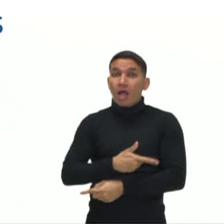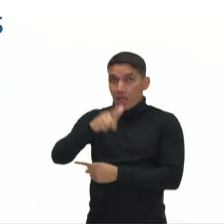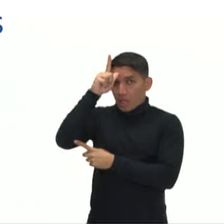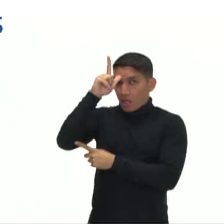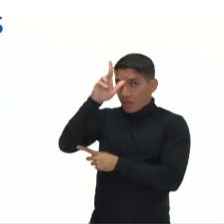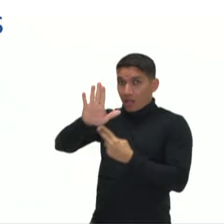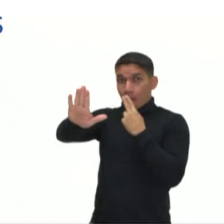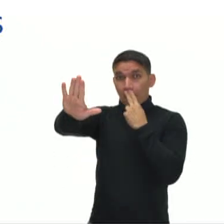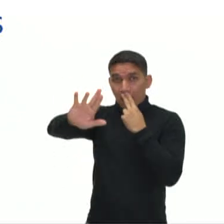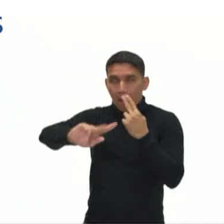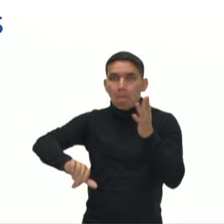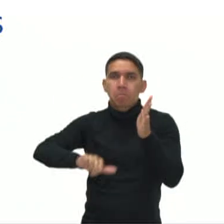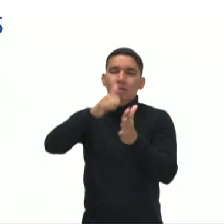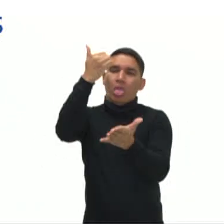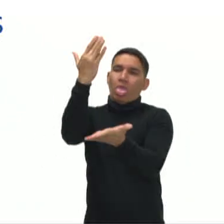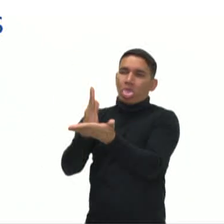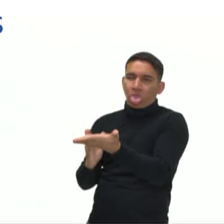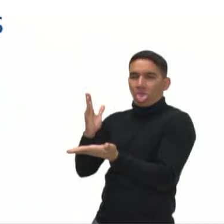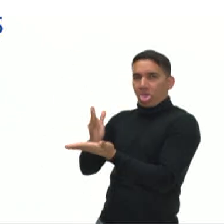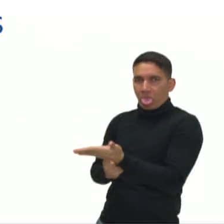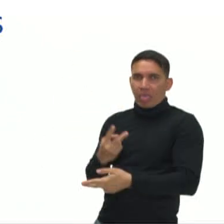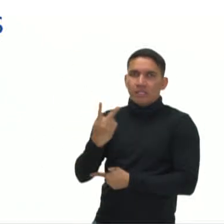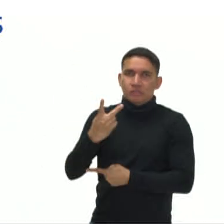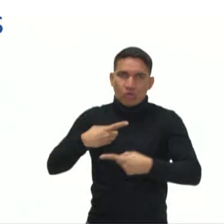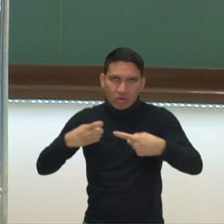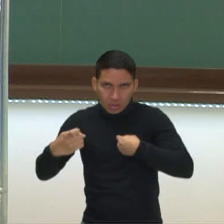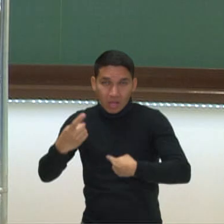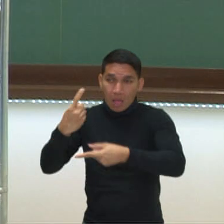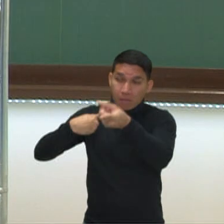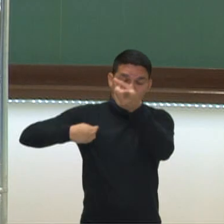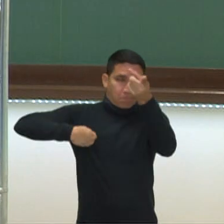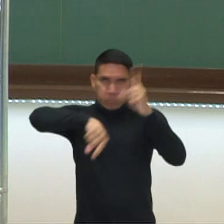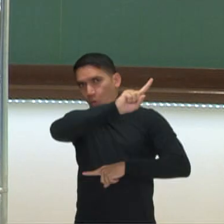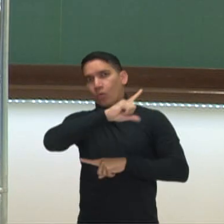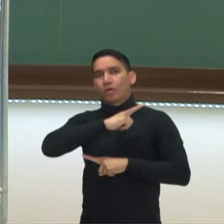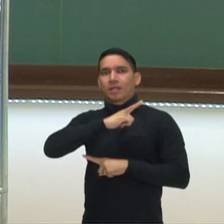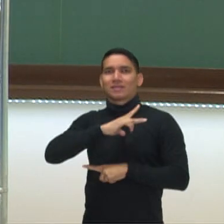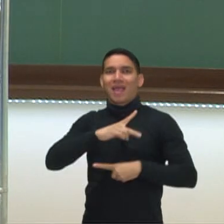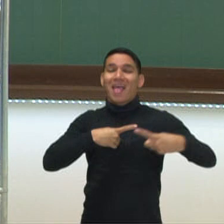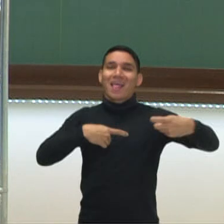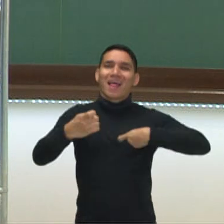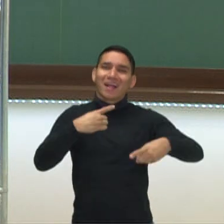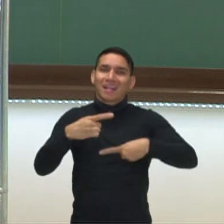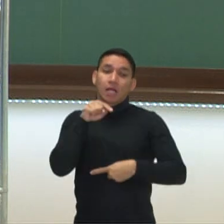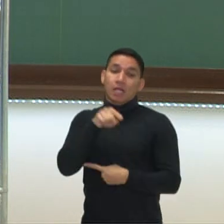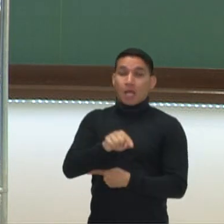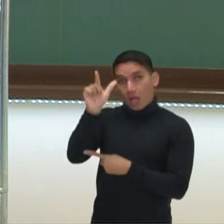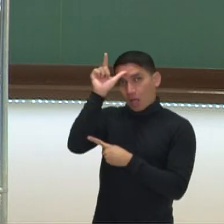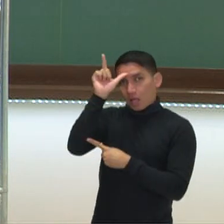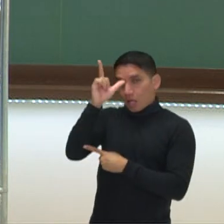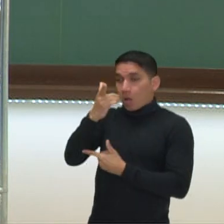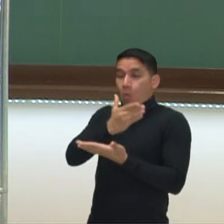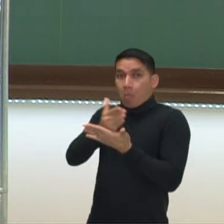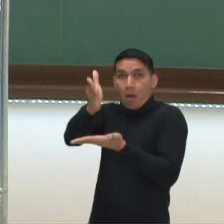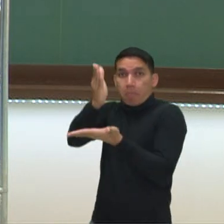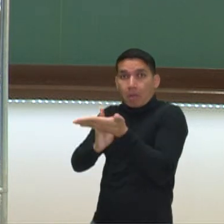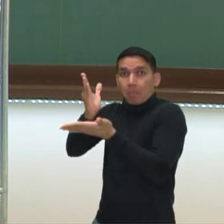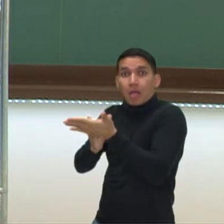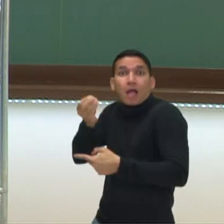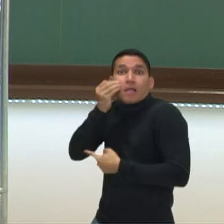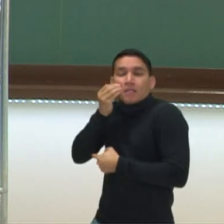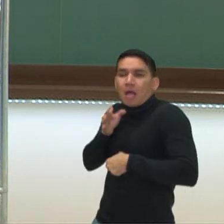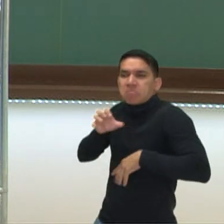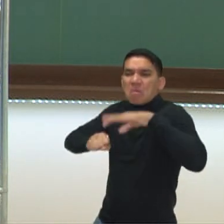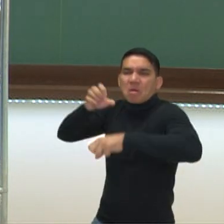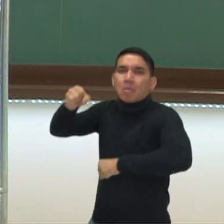primeiras derrotas na Segunda Guerra Mundial e, aliás, houve uma virada aí na guerra para o destino alemão e a Alemanha, depois da tentativa de invasão à